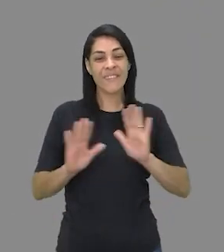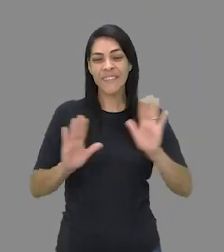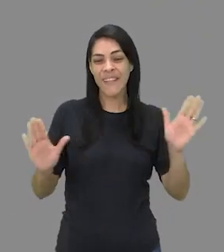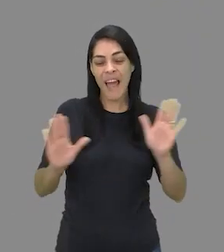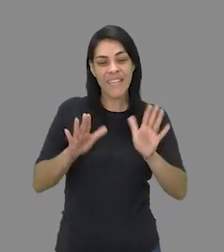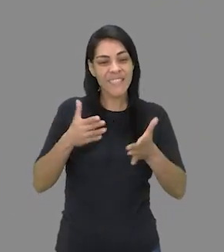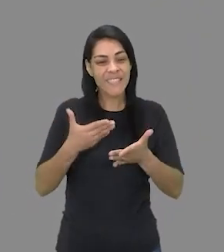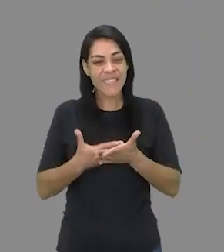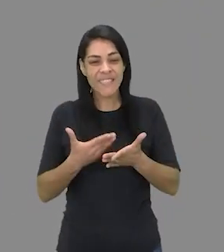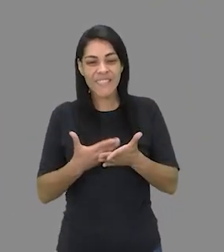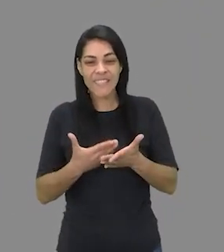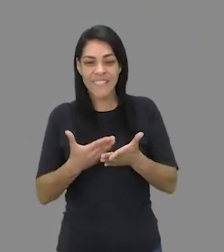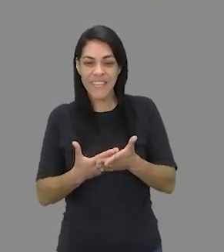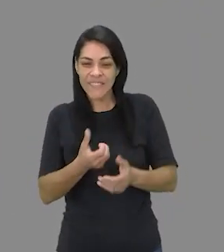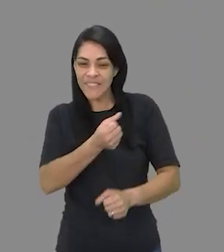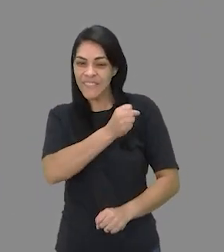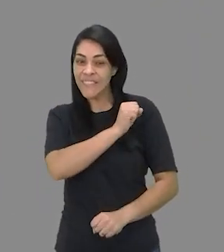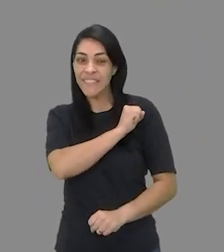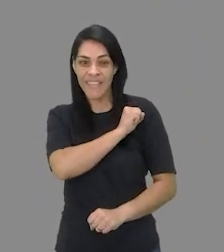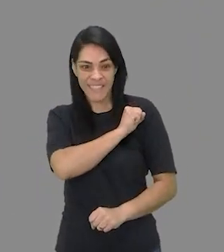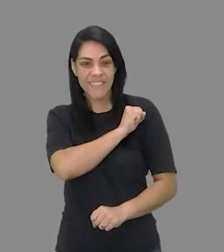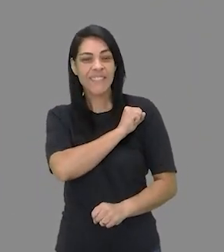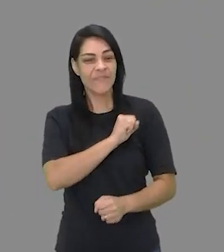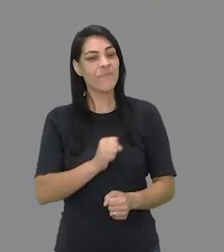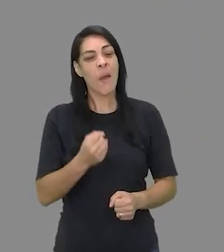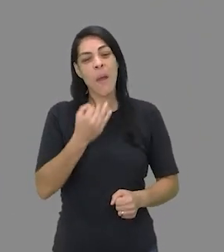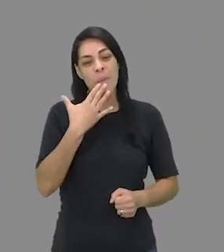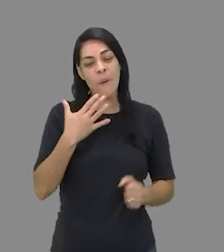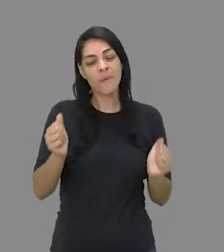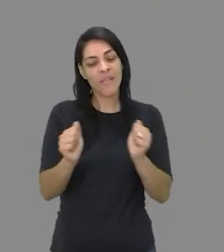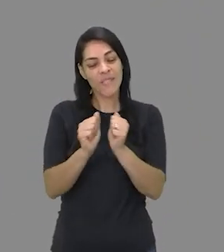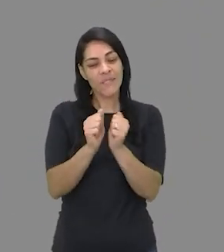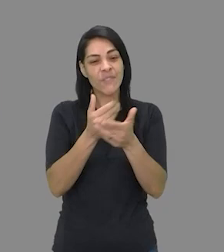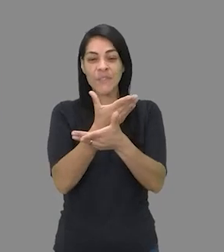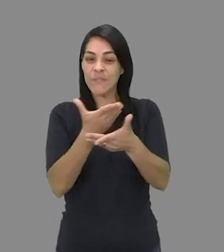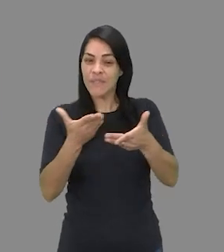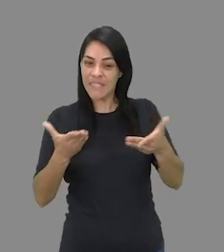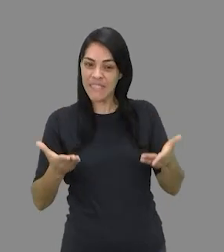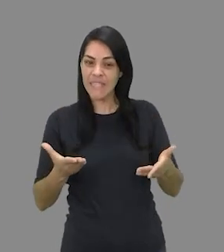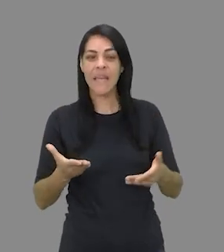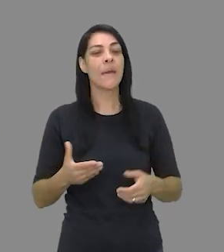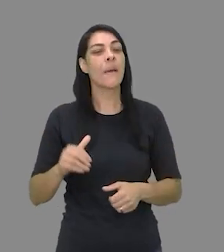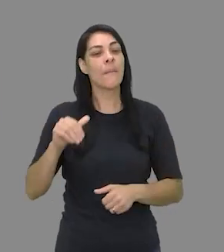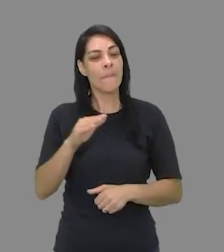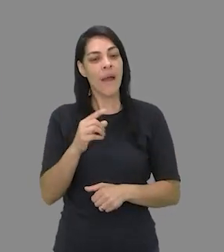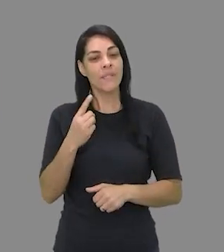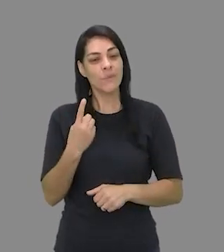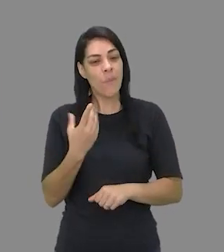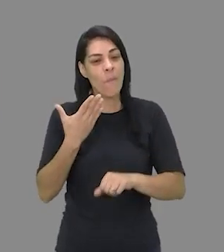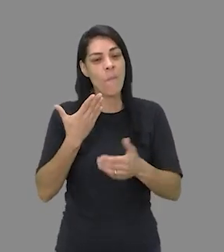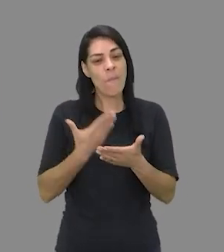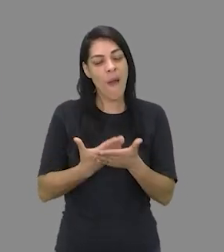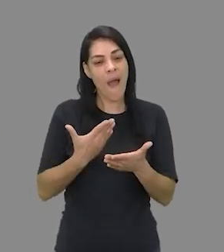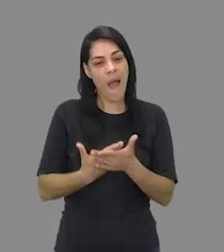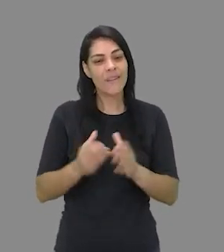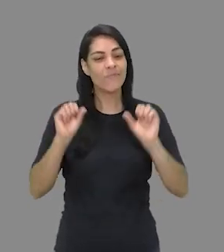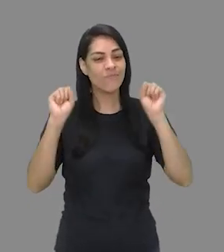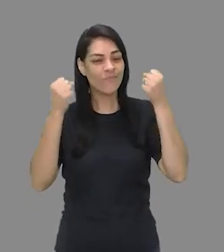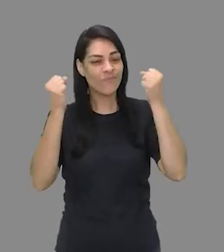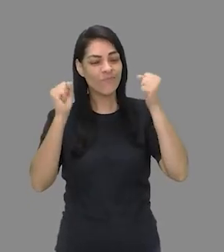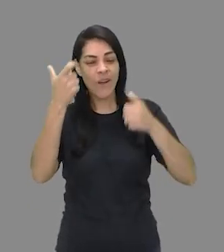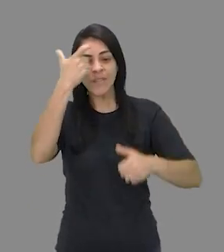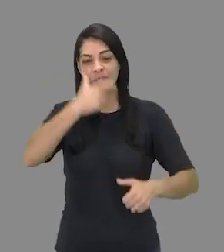Olá, estudantes do 8º ano, é muito bom estar aqui com vocês para mais uma aula de Educação Física.